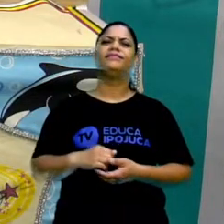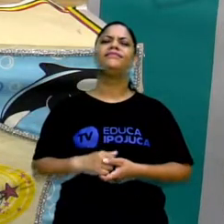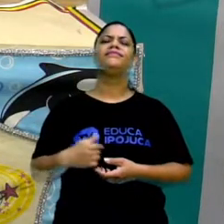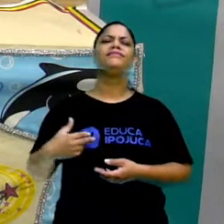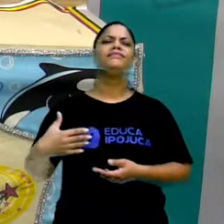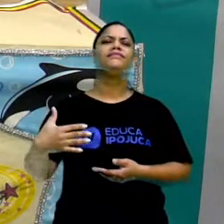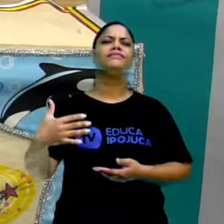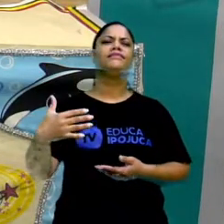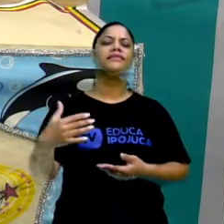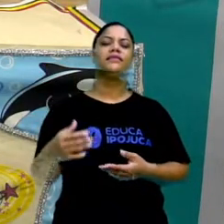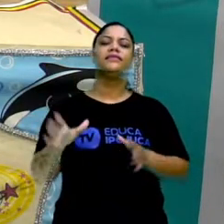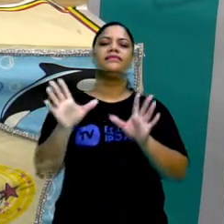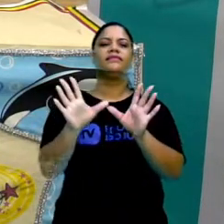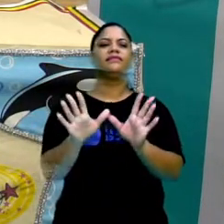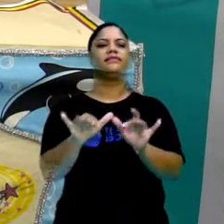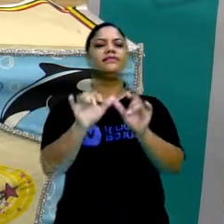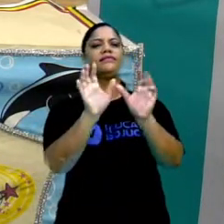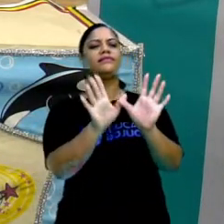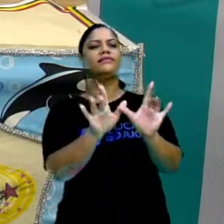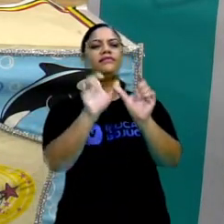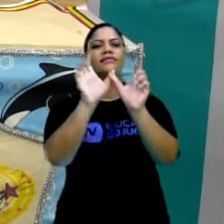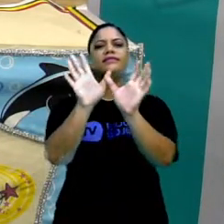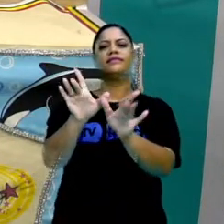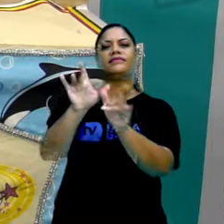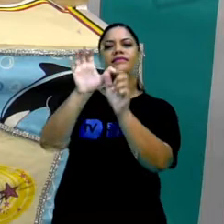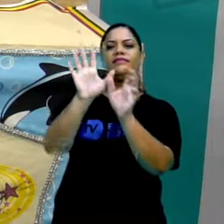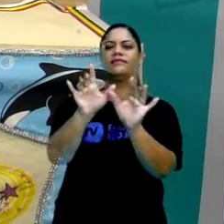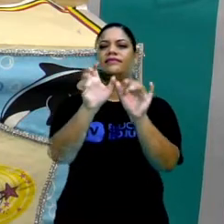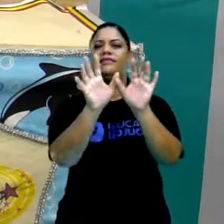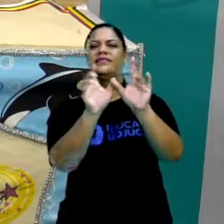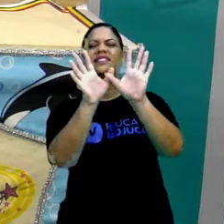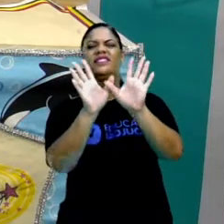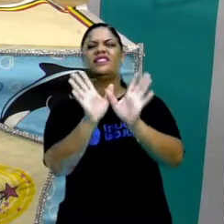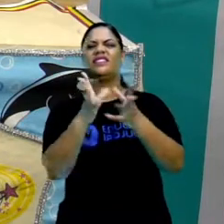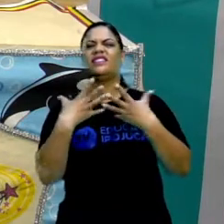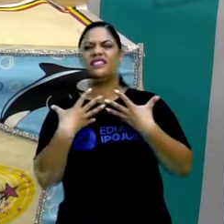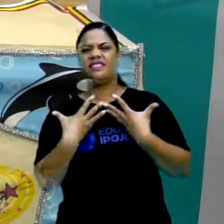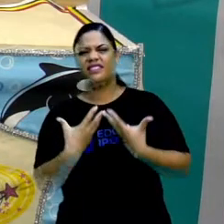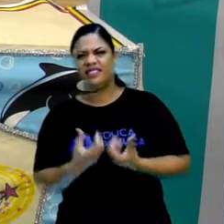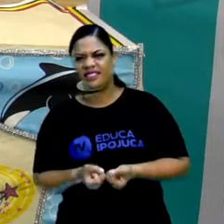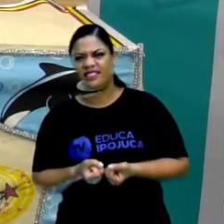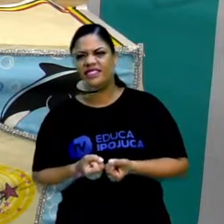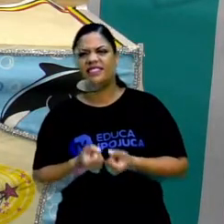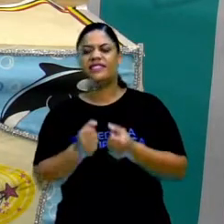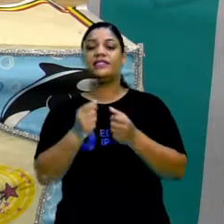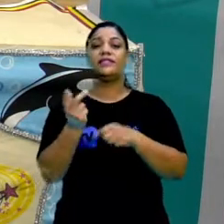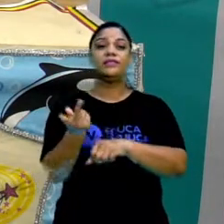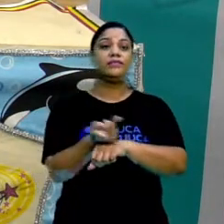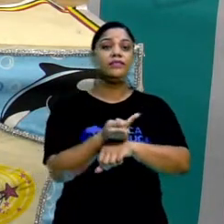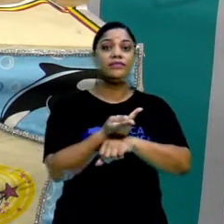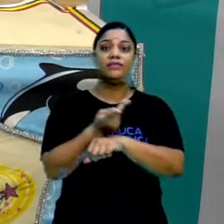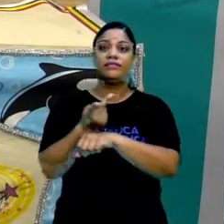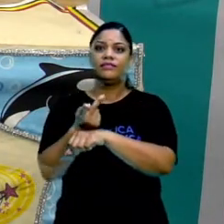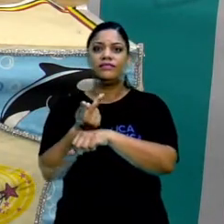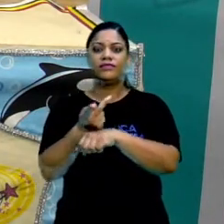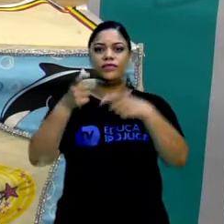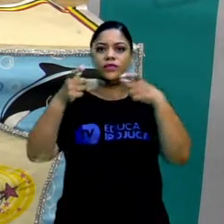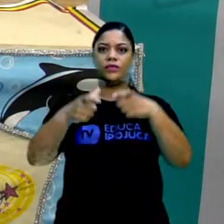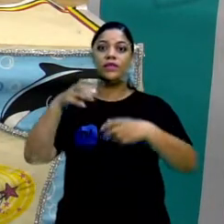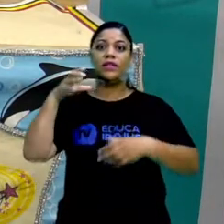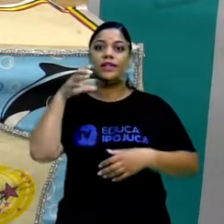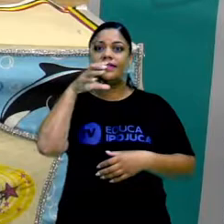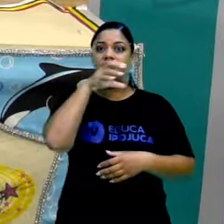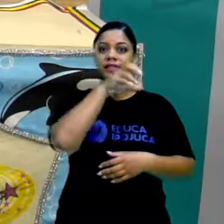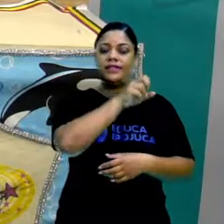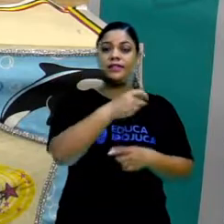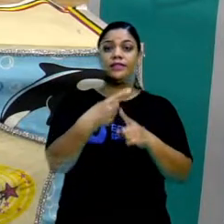voando uma andorinha. Só que ela já estava tão cansada. Ela estava procurando os lugares mais